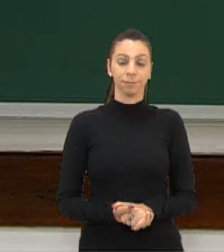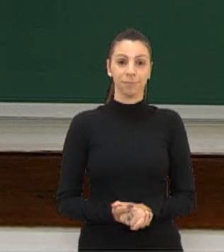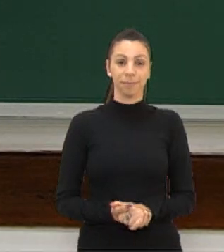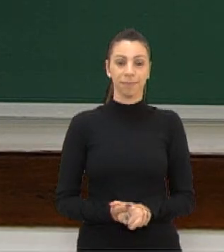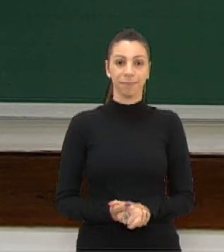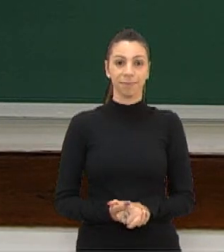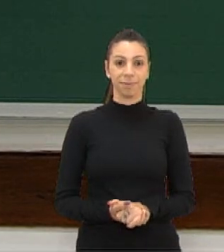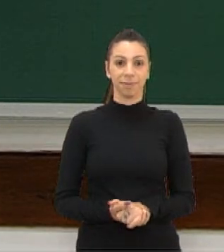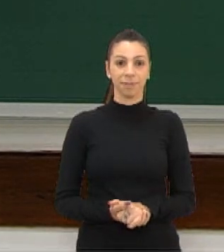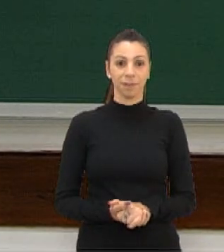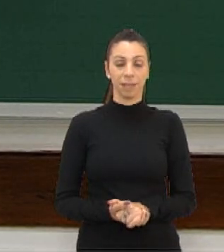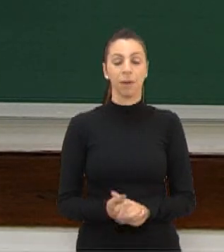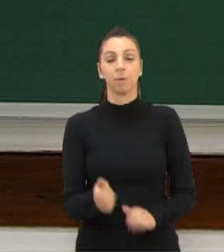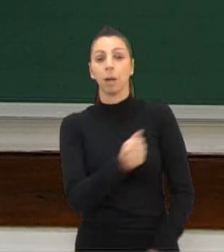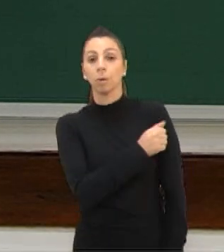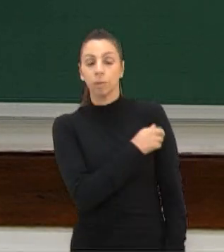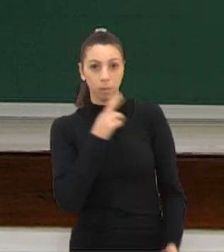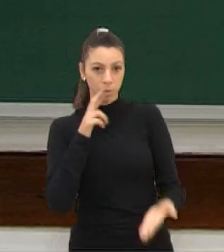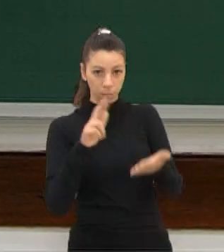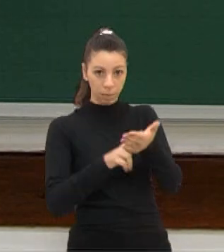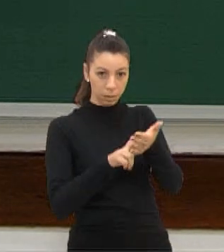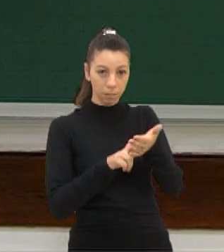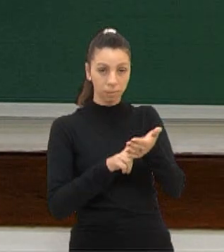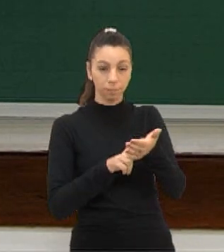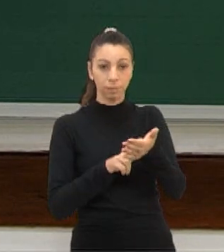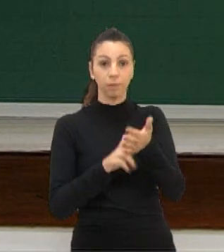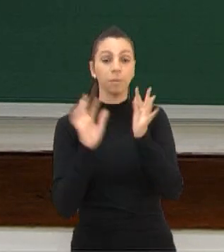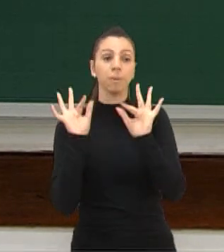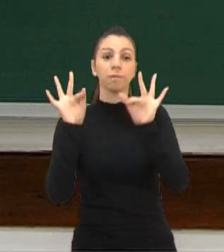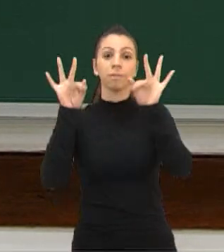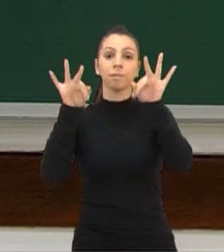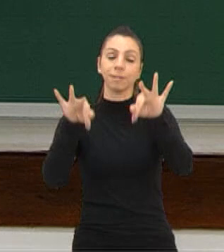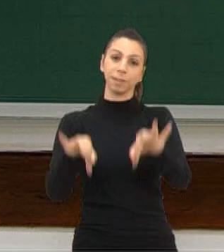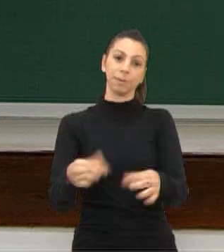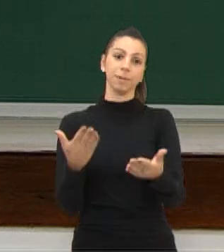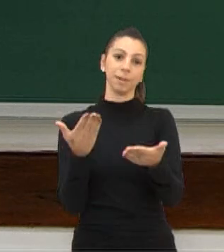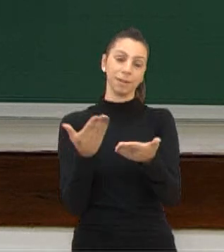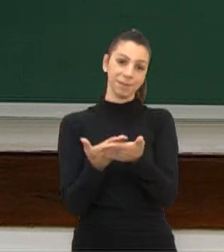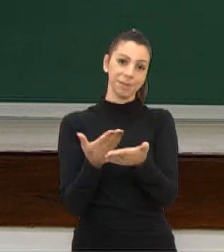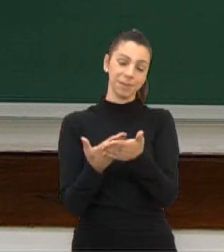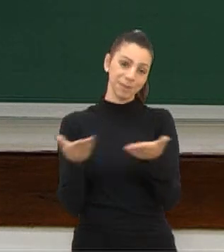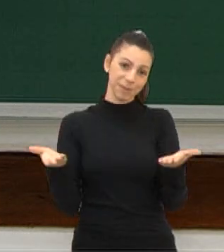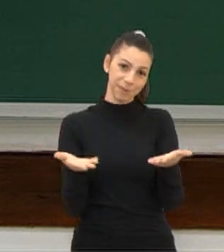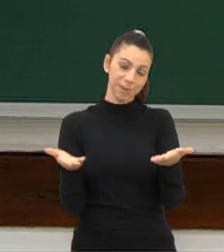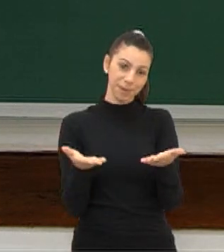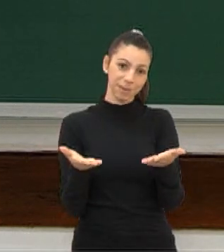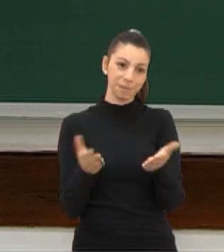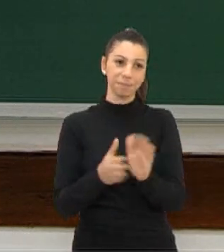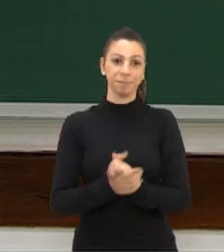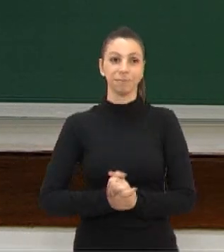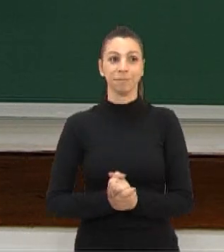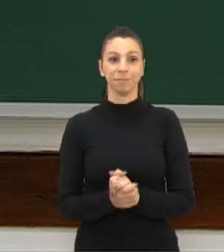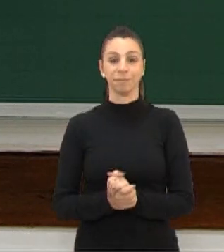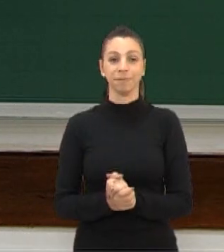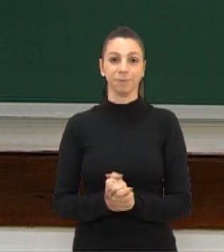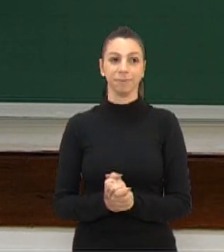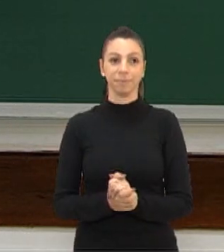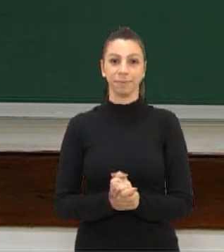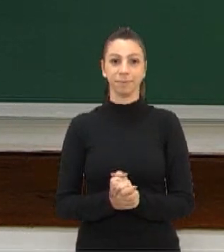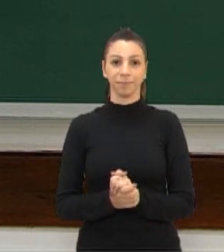Maravilha, alunos! Responderam aí? Vamos então para o final das nossas aulas, da nossa aula de hoje. Vamos encerrando ela,